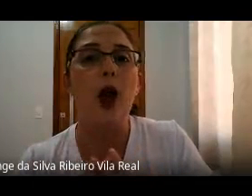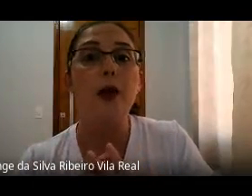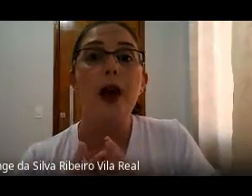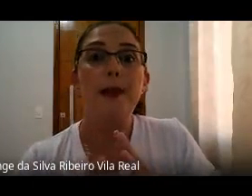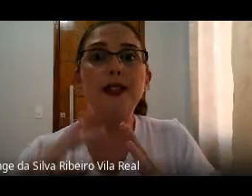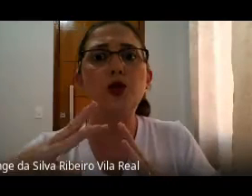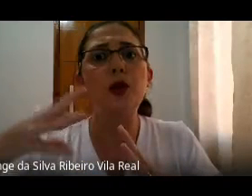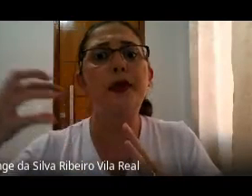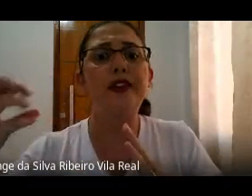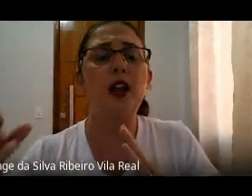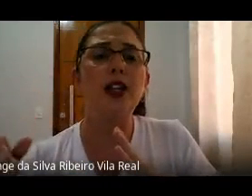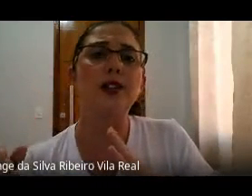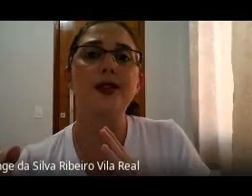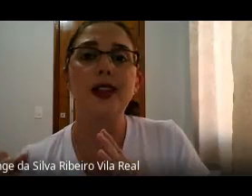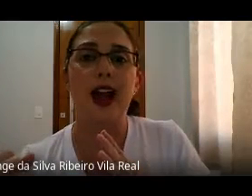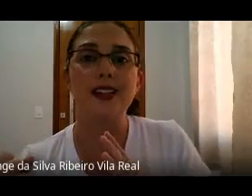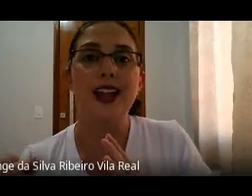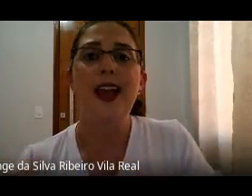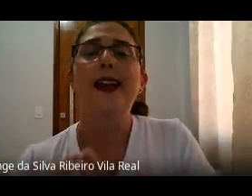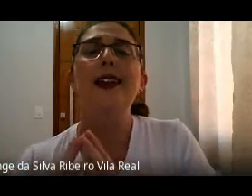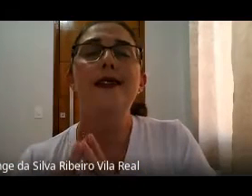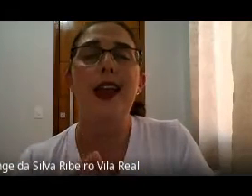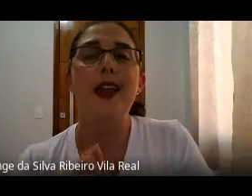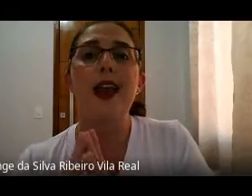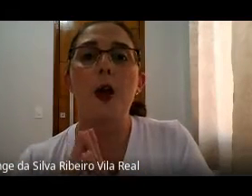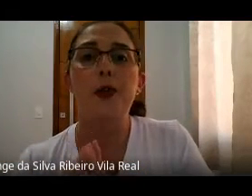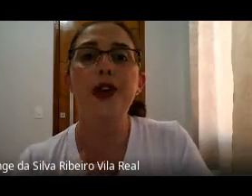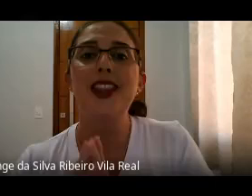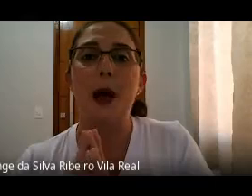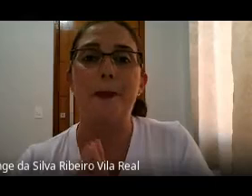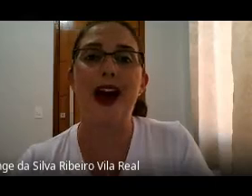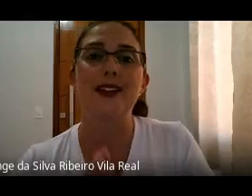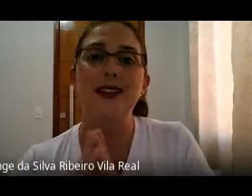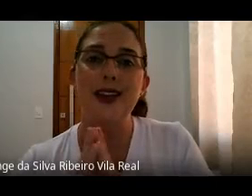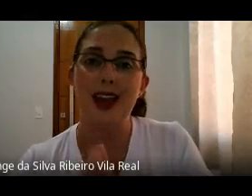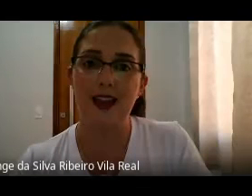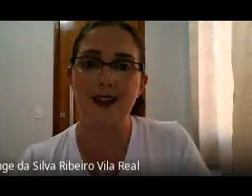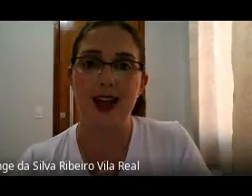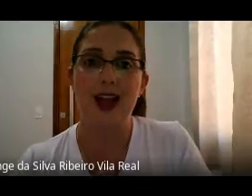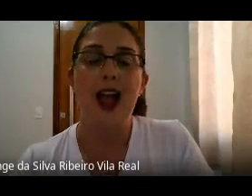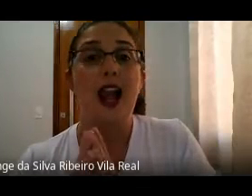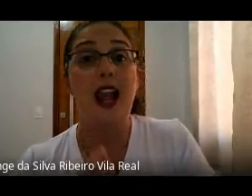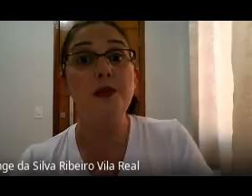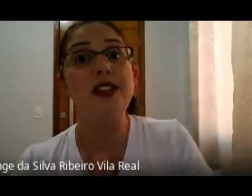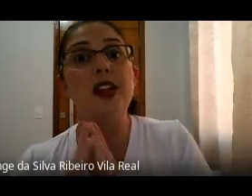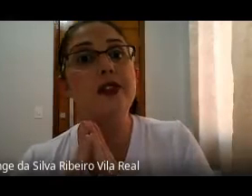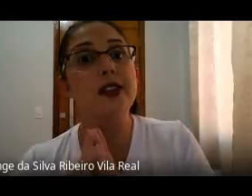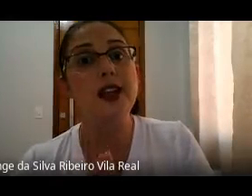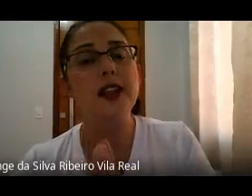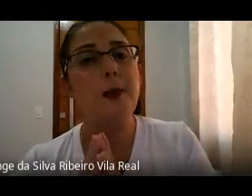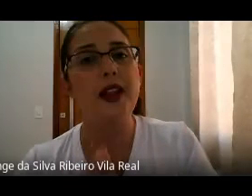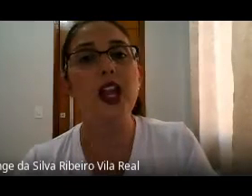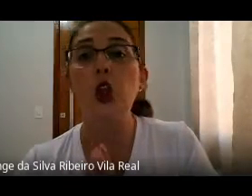faça com calma, mas não supervalorize os sinais. E tenha muita paciência. Lembre-se